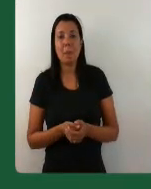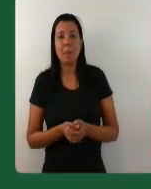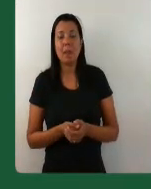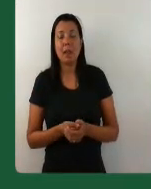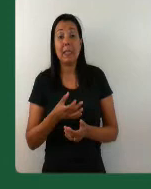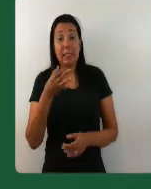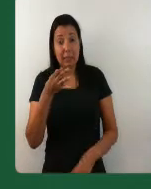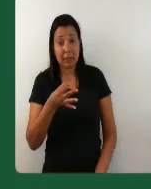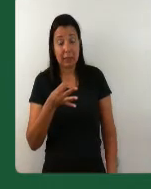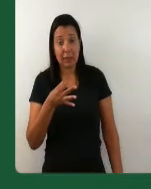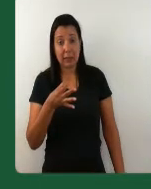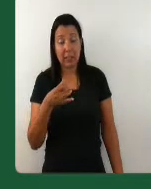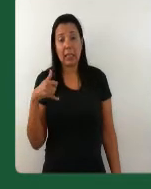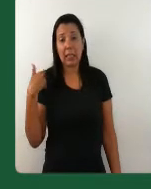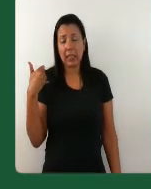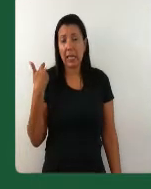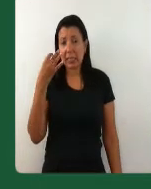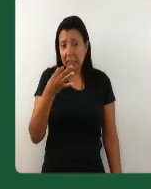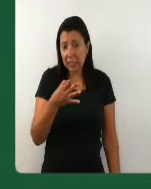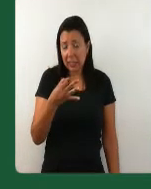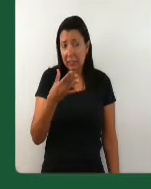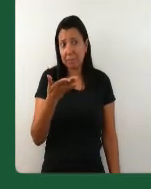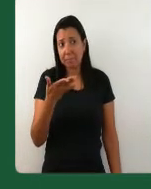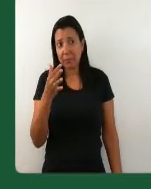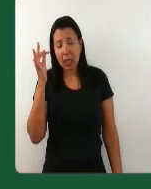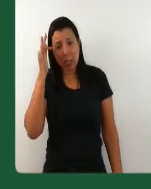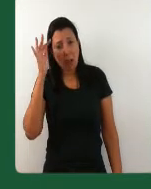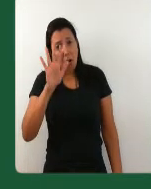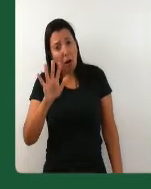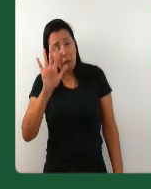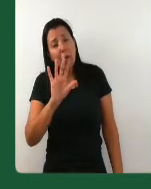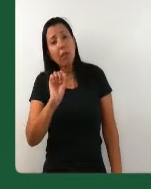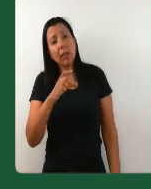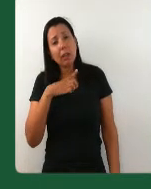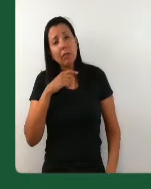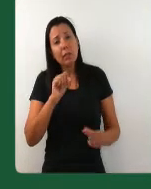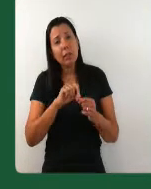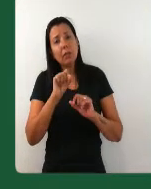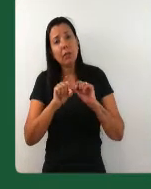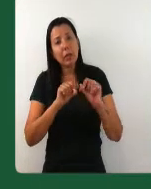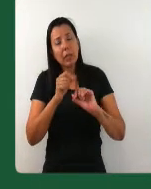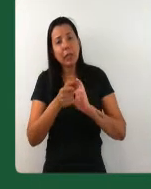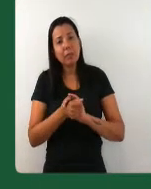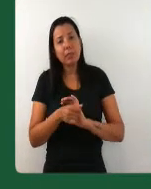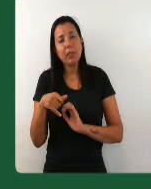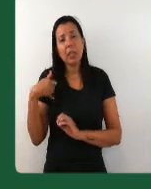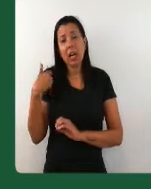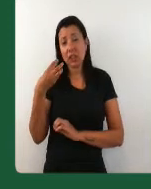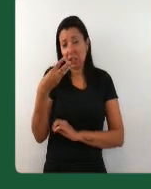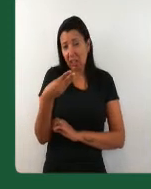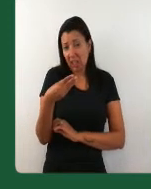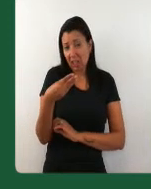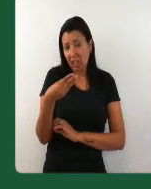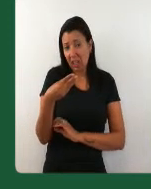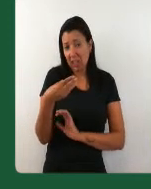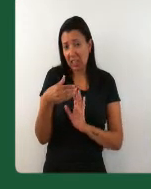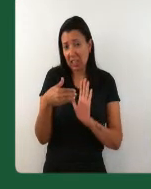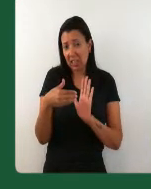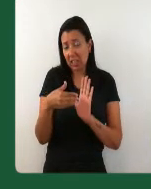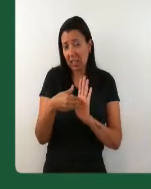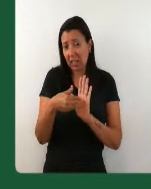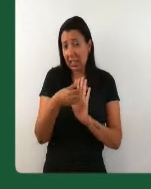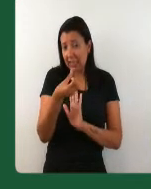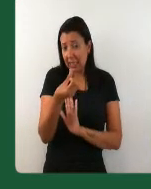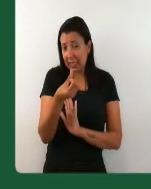ideal. A idade ideal, teoricamente, para fazer a cirurgia do lábio seria entre 3 e 6 meses de